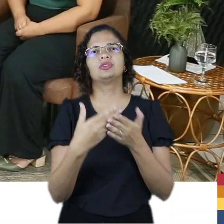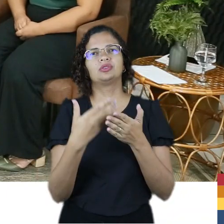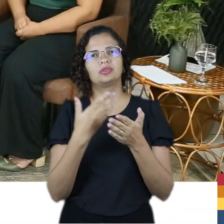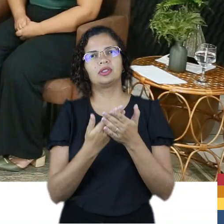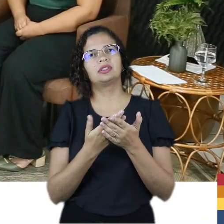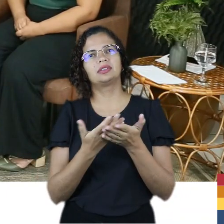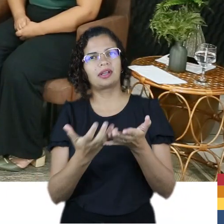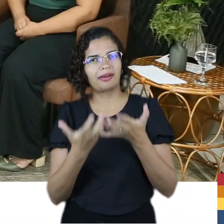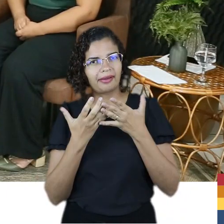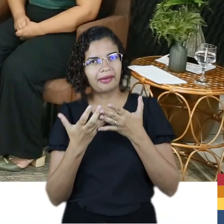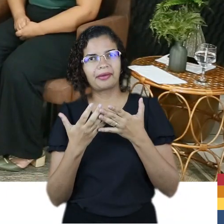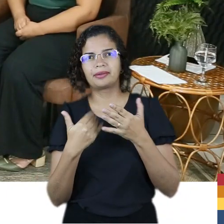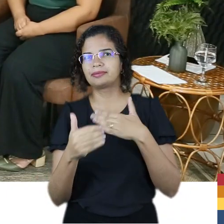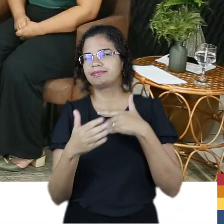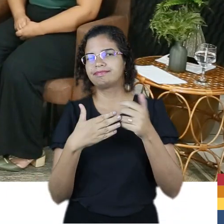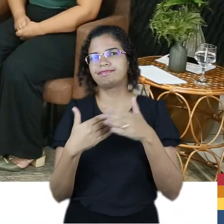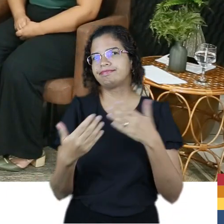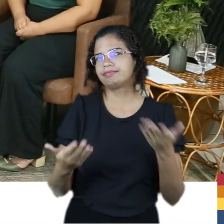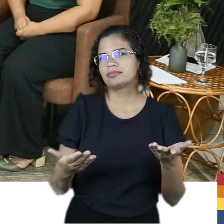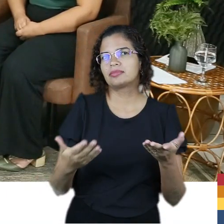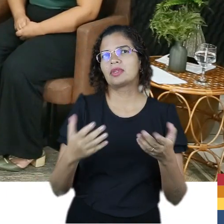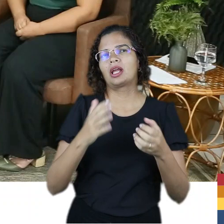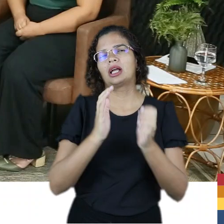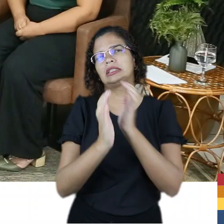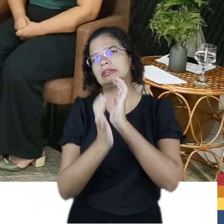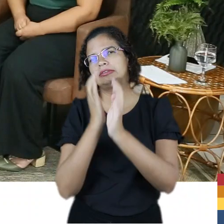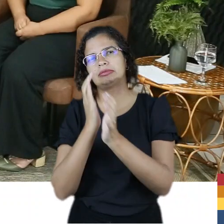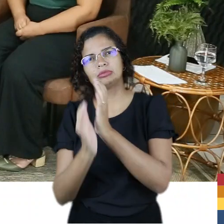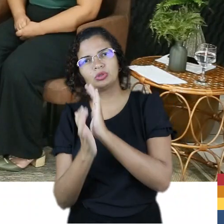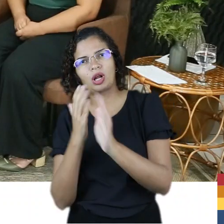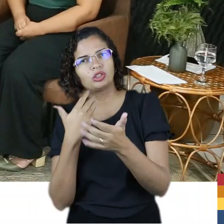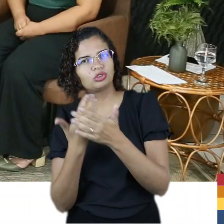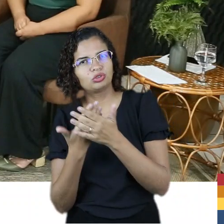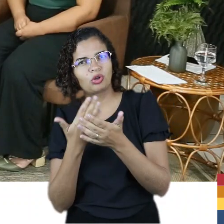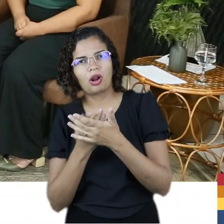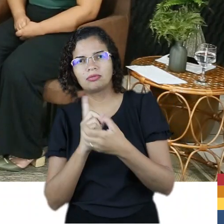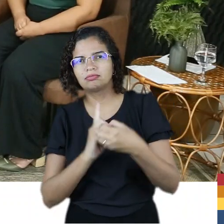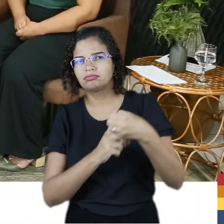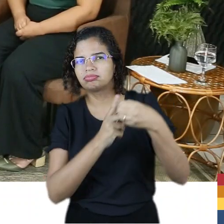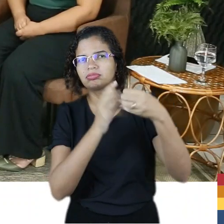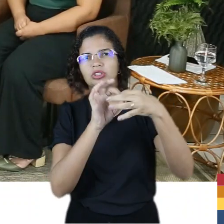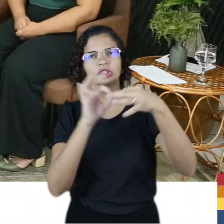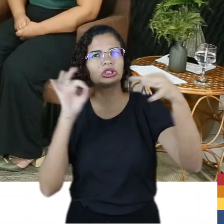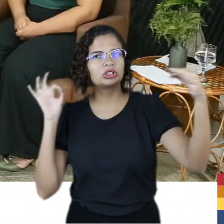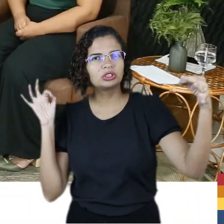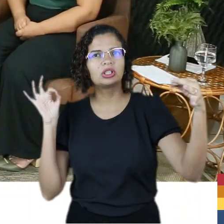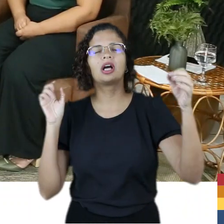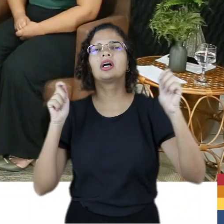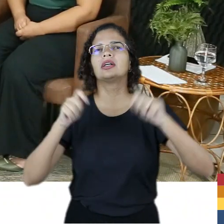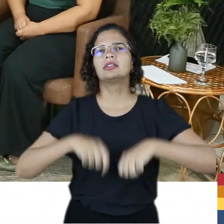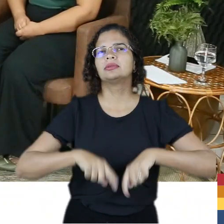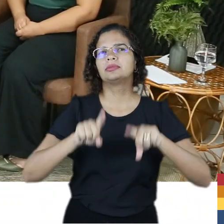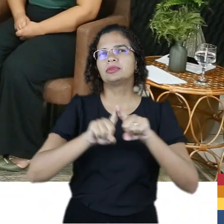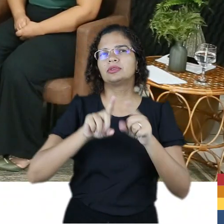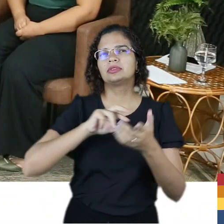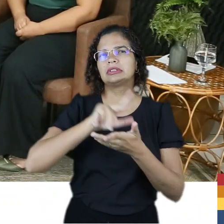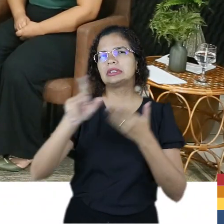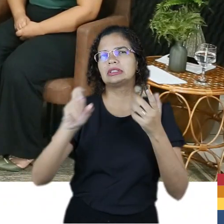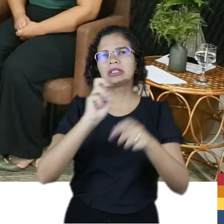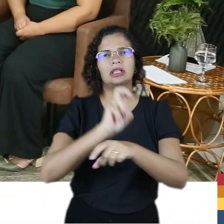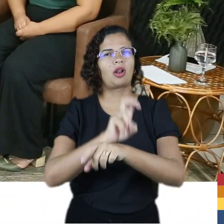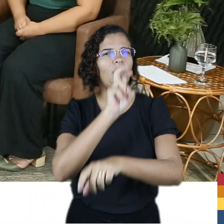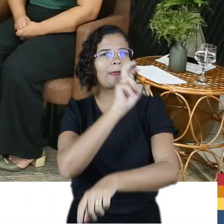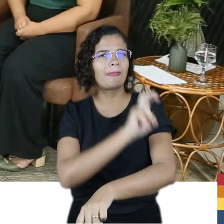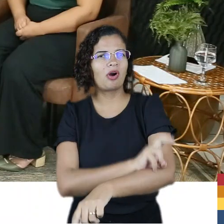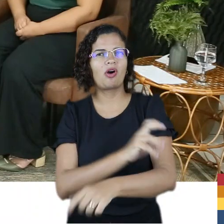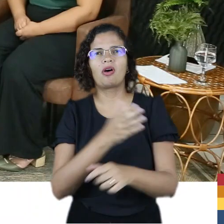urbana né das escolas rurais ou estudantes campesinos né quilombolas indígenas eles possam se ver contemplados nesse